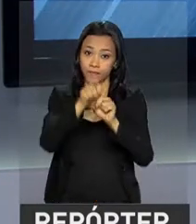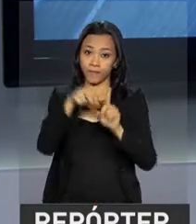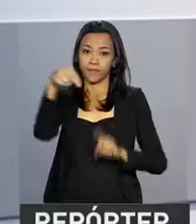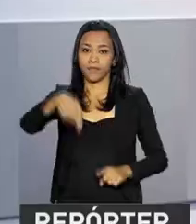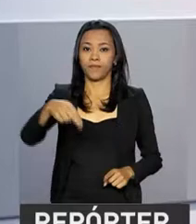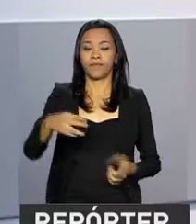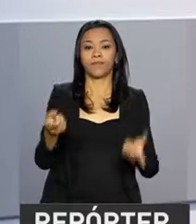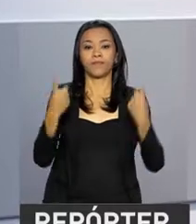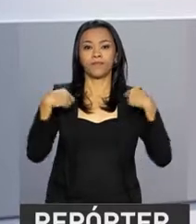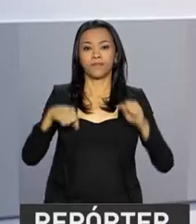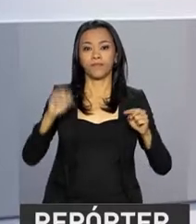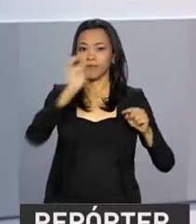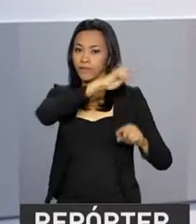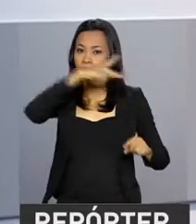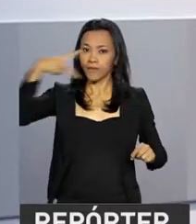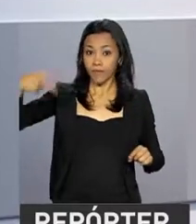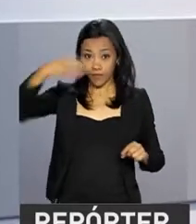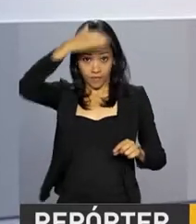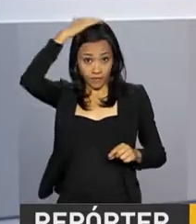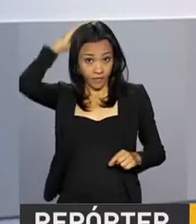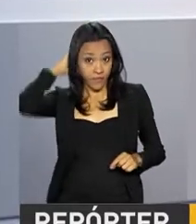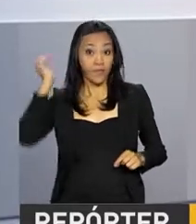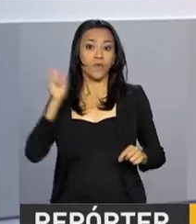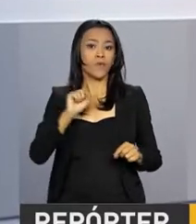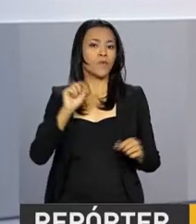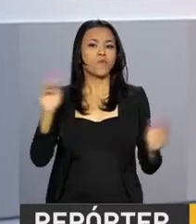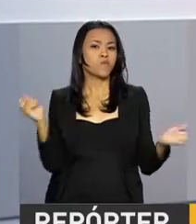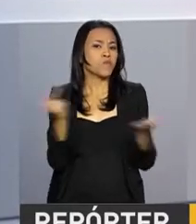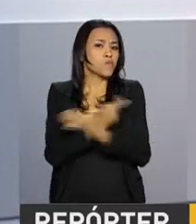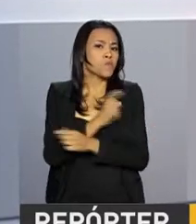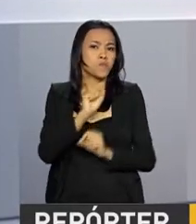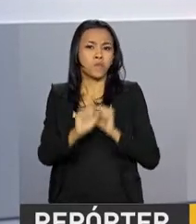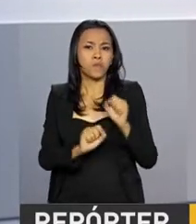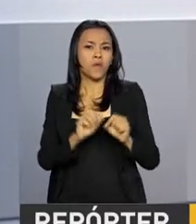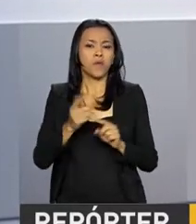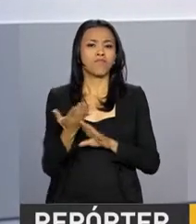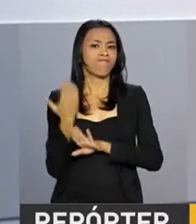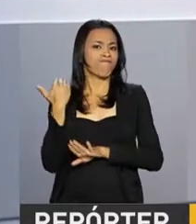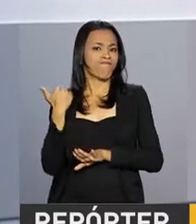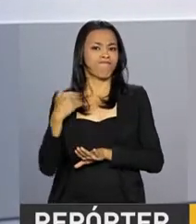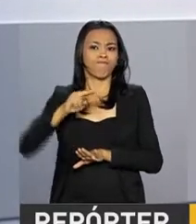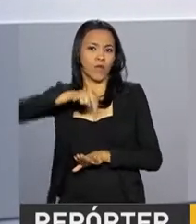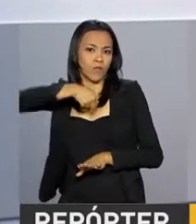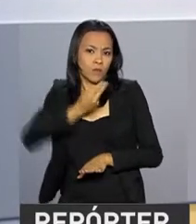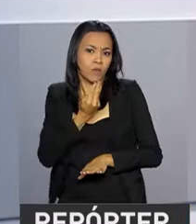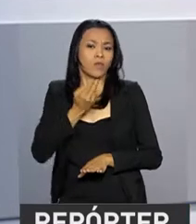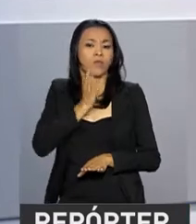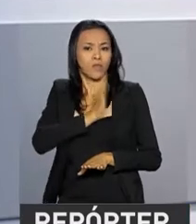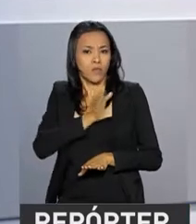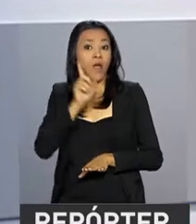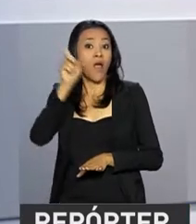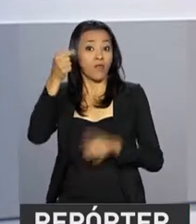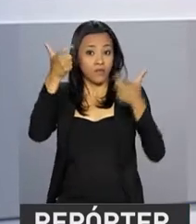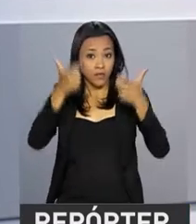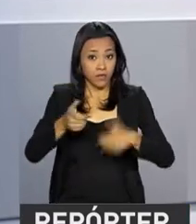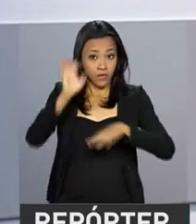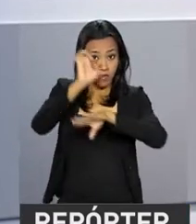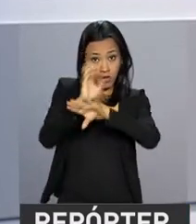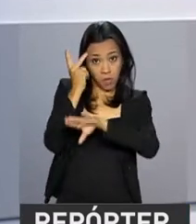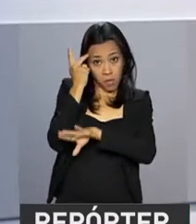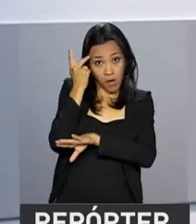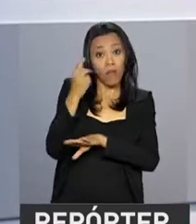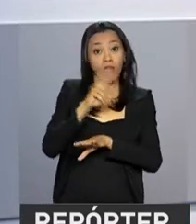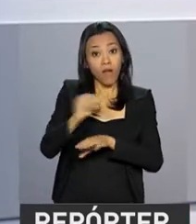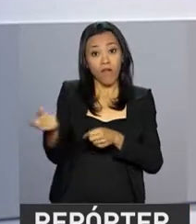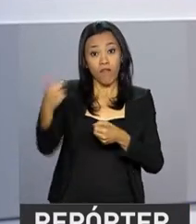novembro. O presidente Michel Temer passou por uma angioplastia na sexta-feira no Hospital Sírio-Libanês, em São Paulo, e deve retornar